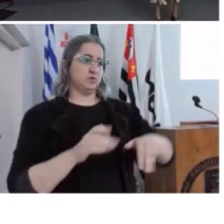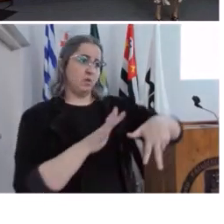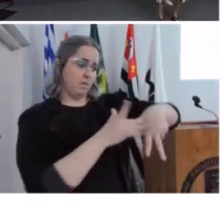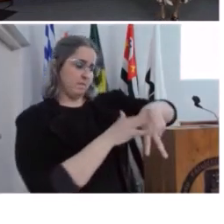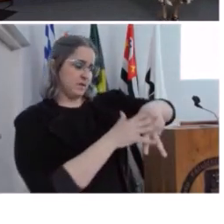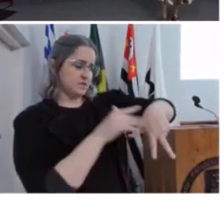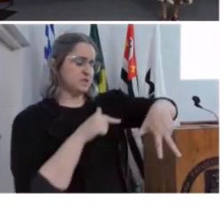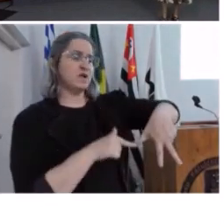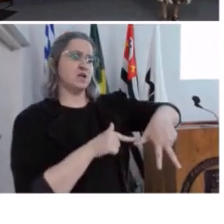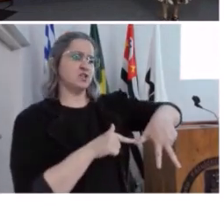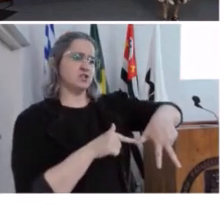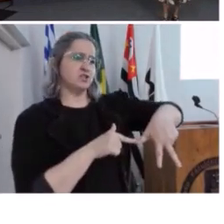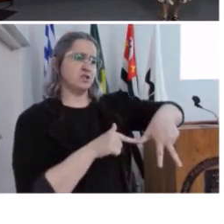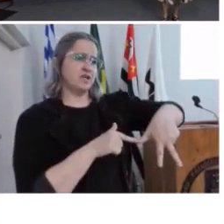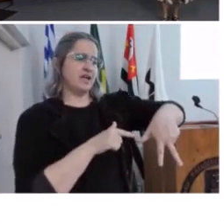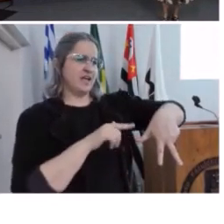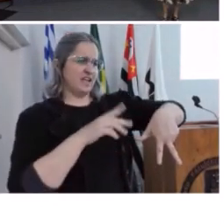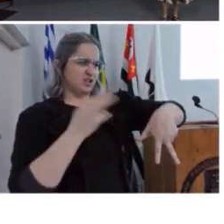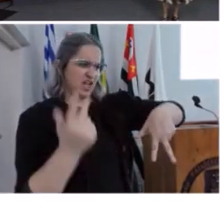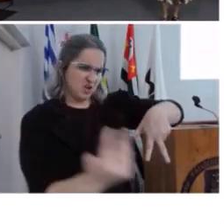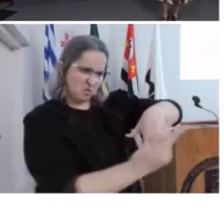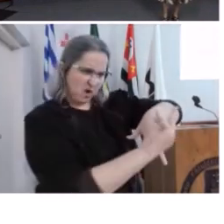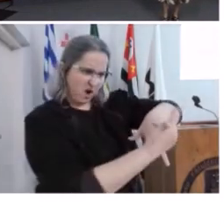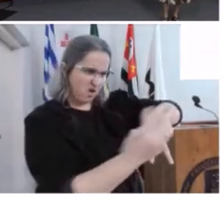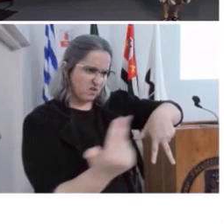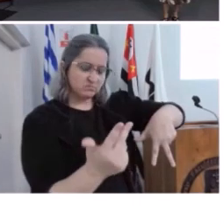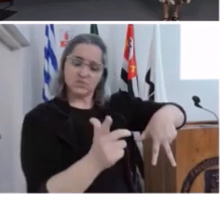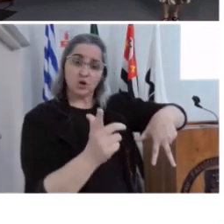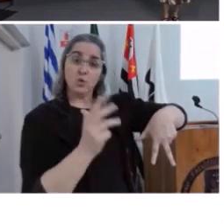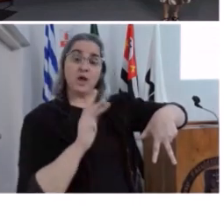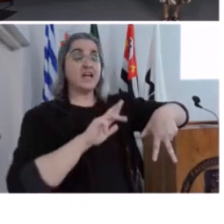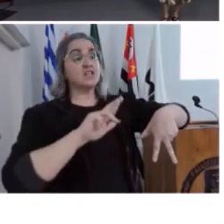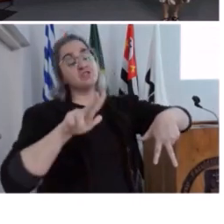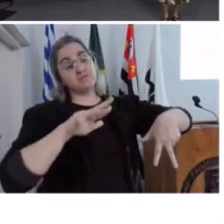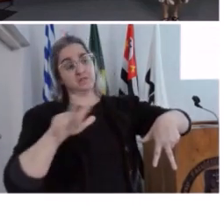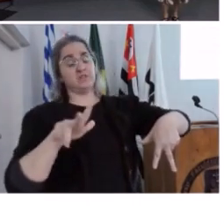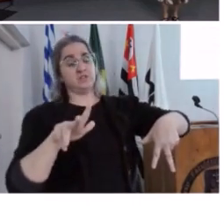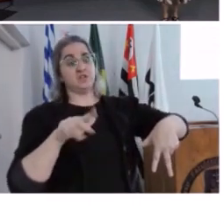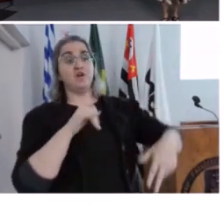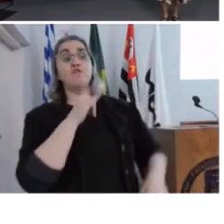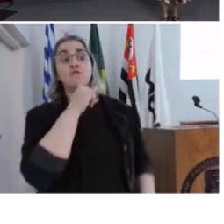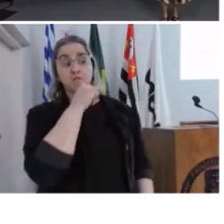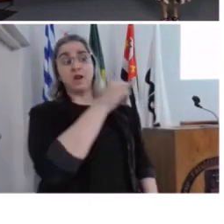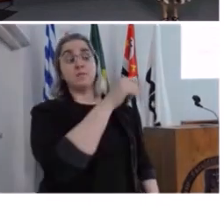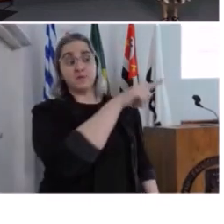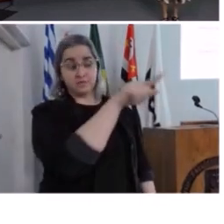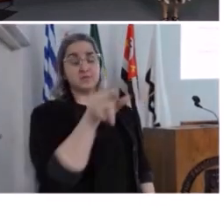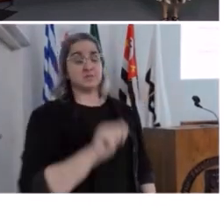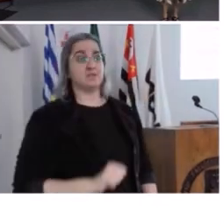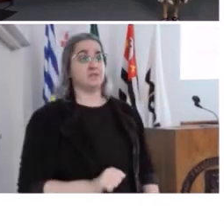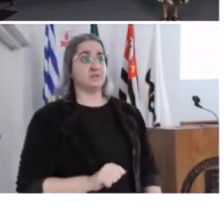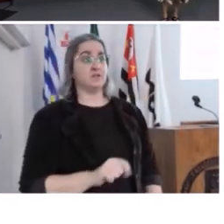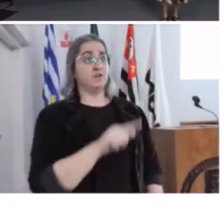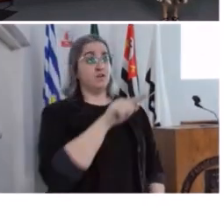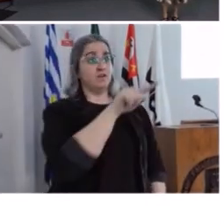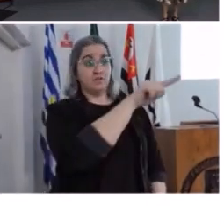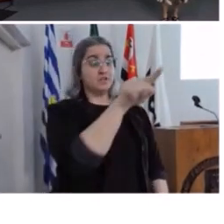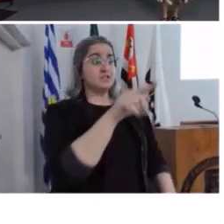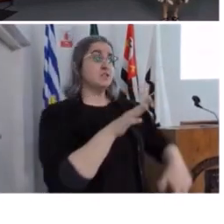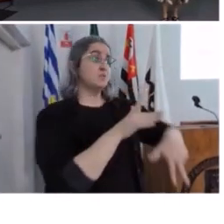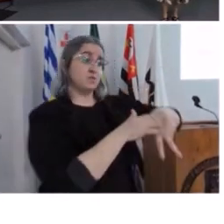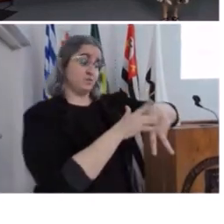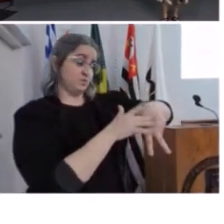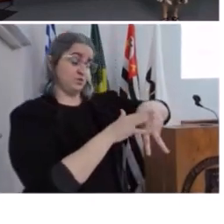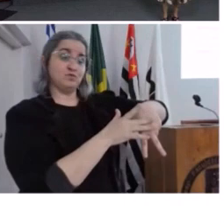tem, olha, sinto muito dizer, mas eu vou dar uma péssima notícia, que os pacientes que vocês forem atender não tem